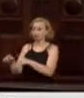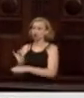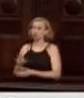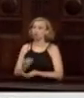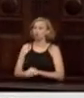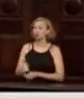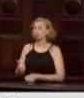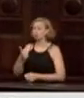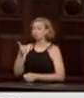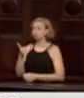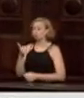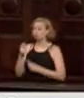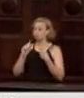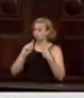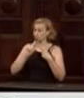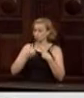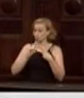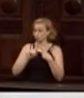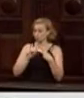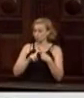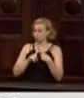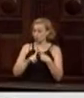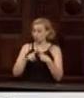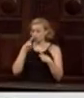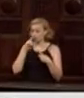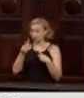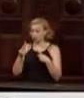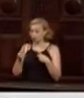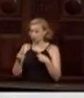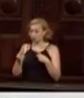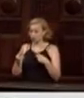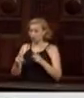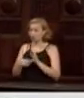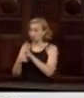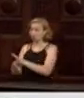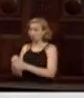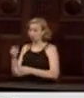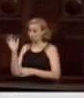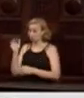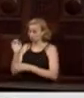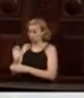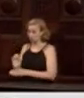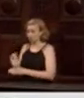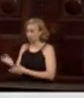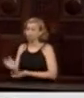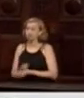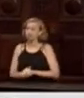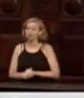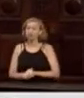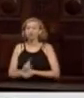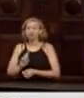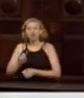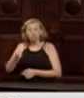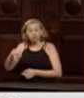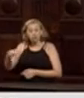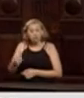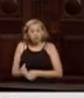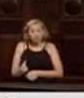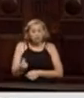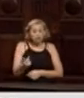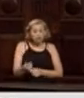resultados. Um, voltava a se fortalecer junto ao Tribunal de Contas do Estado, órgão que, após a saída